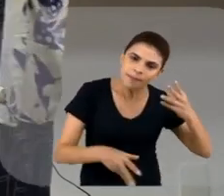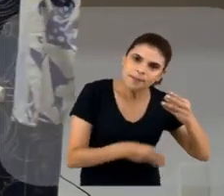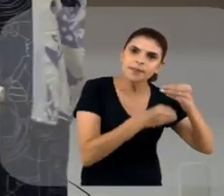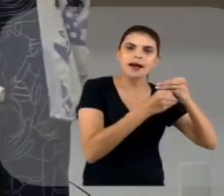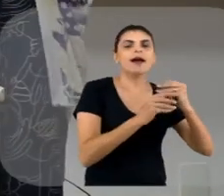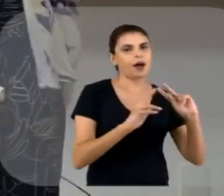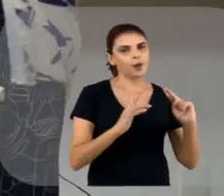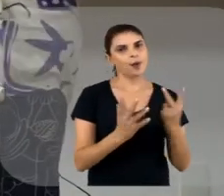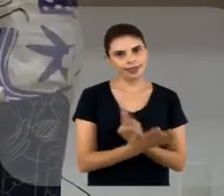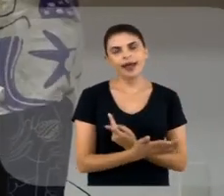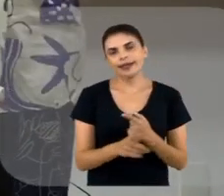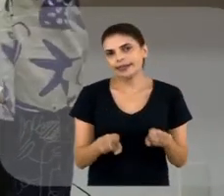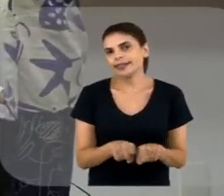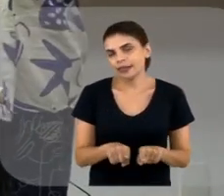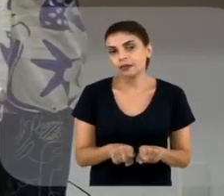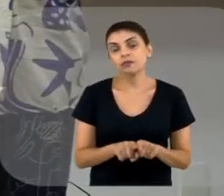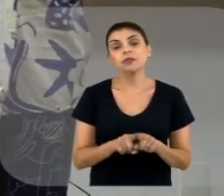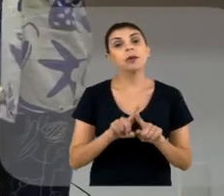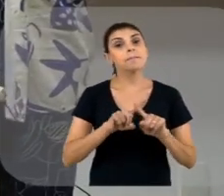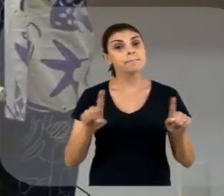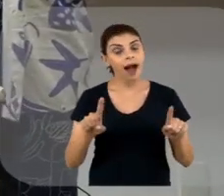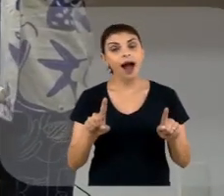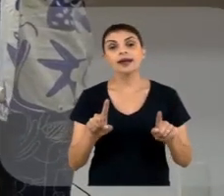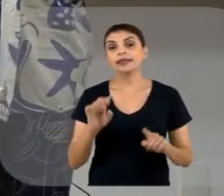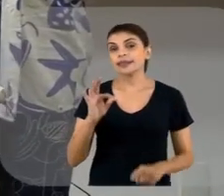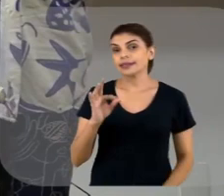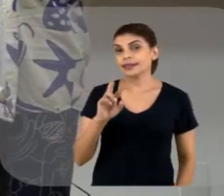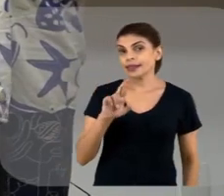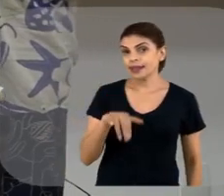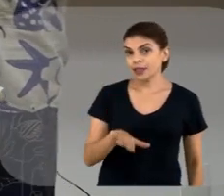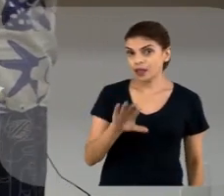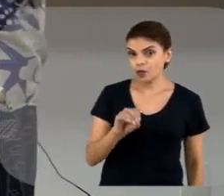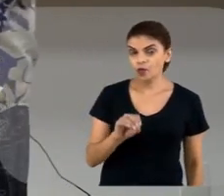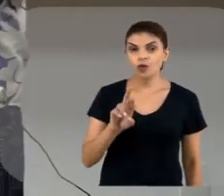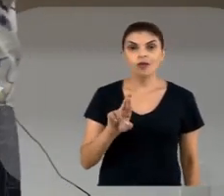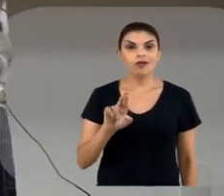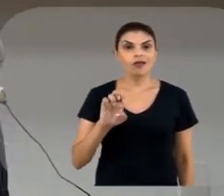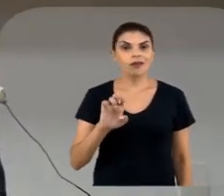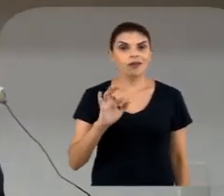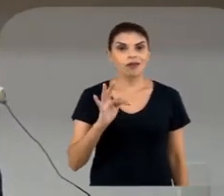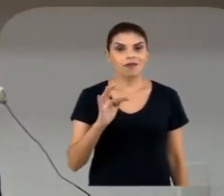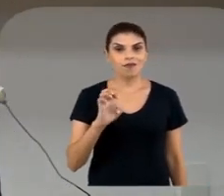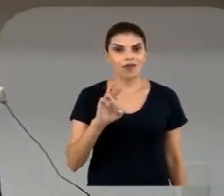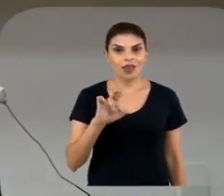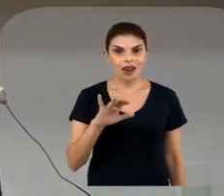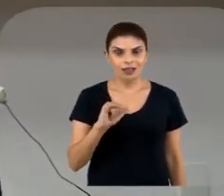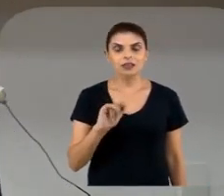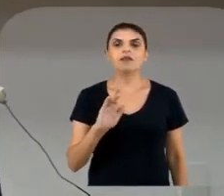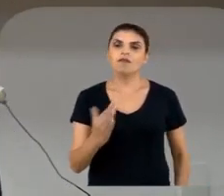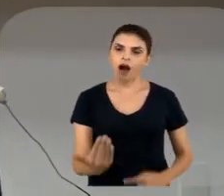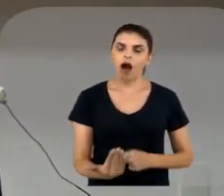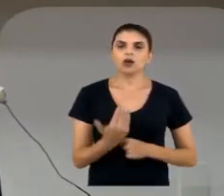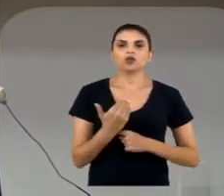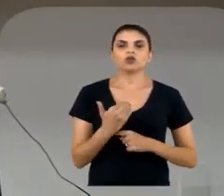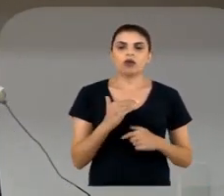coisas acontecem. Mas o termo de referência é o que vai margear, né, toda essa